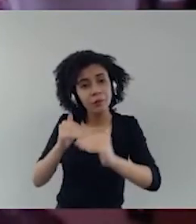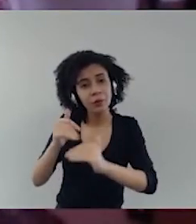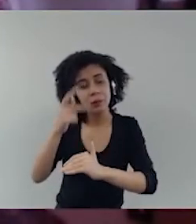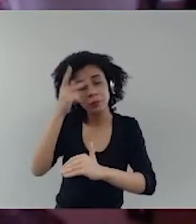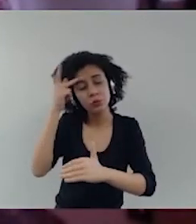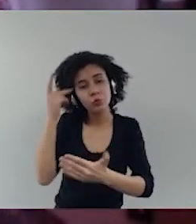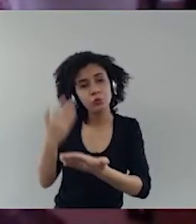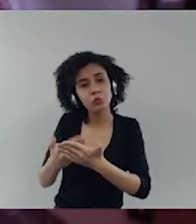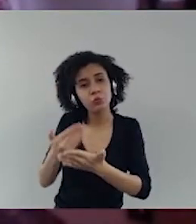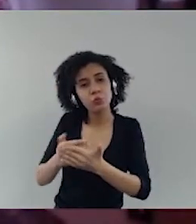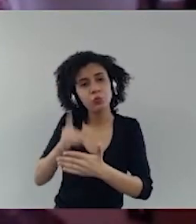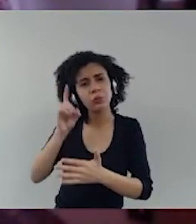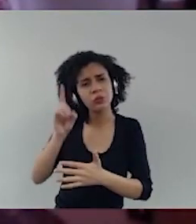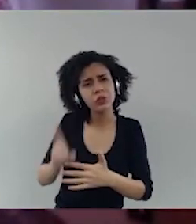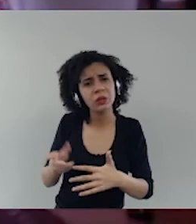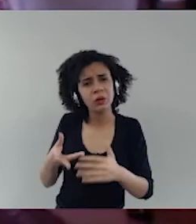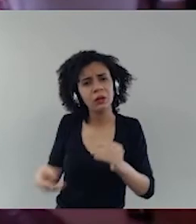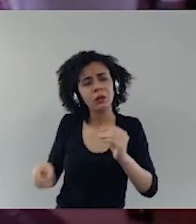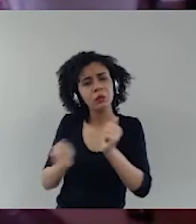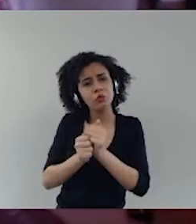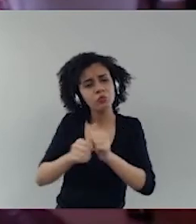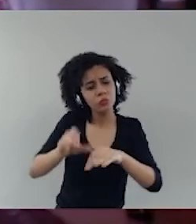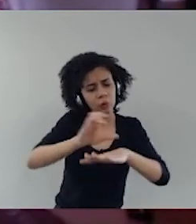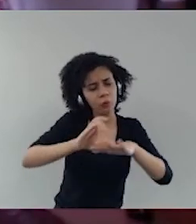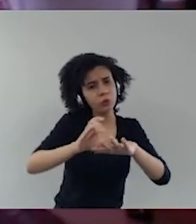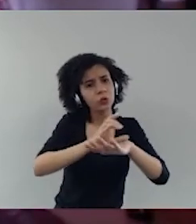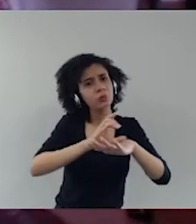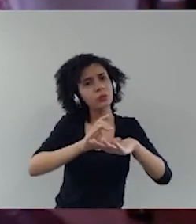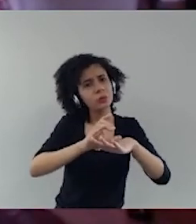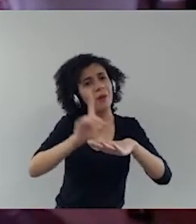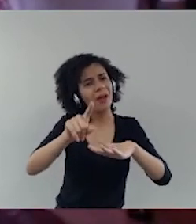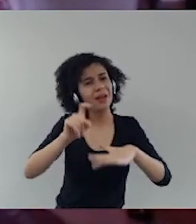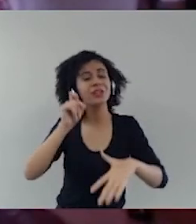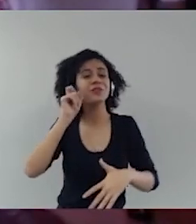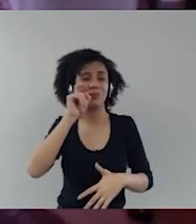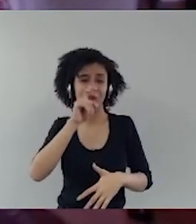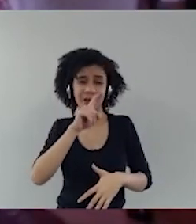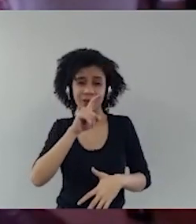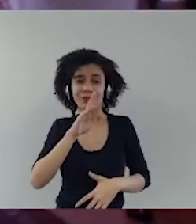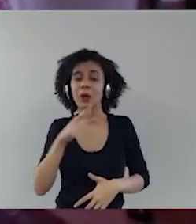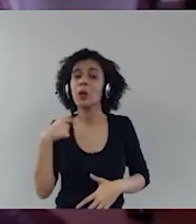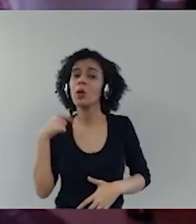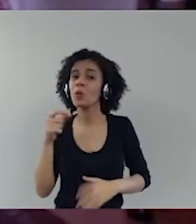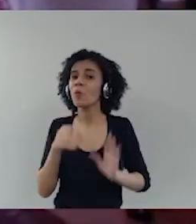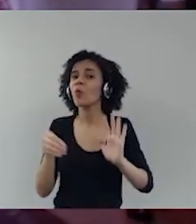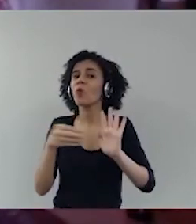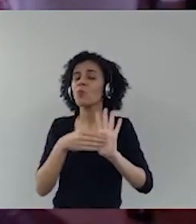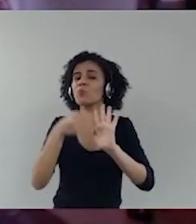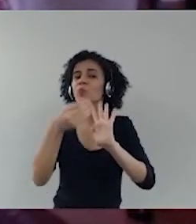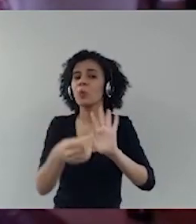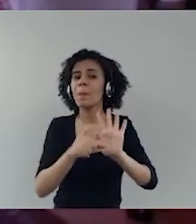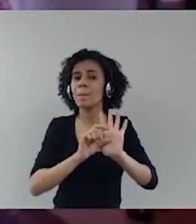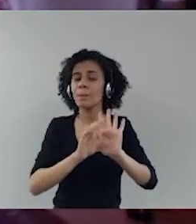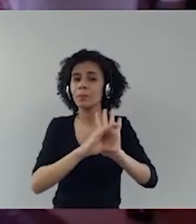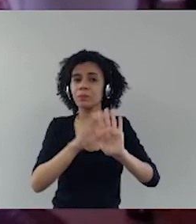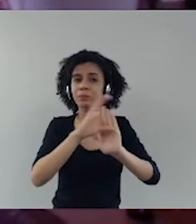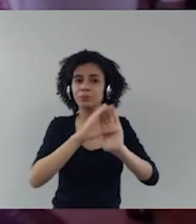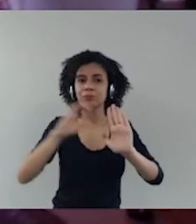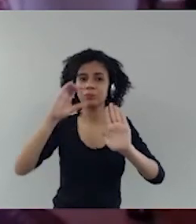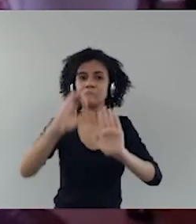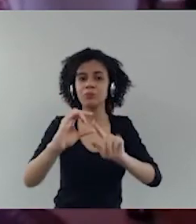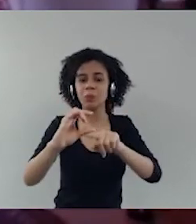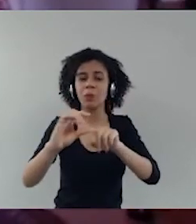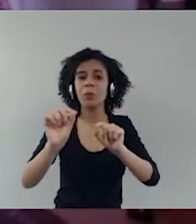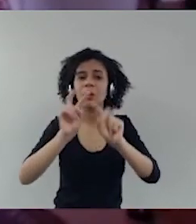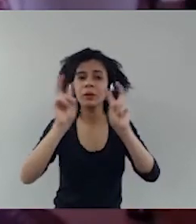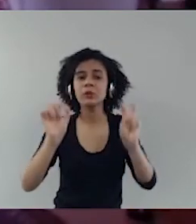luz da própria ordem constitucional brasileira, é um desafio. Eu destacaria esse ponto que, para mim, me parece central,